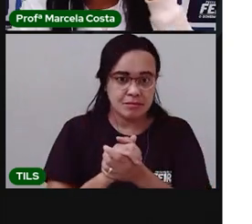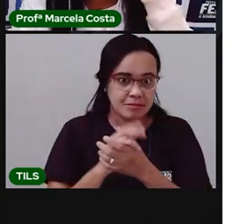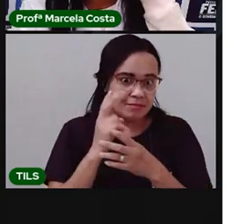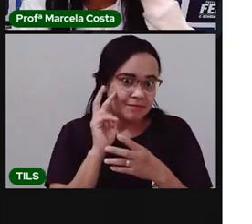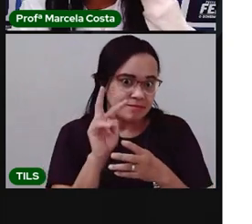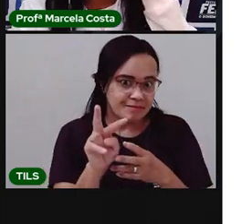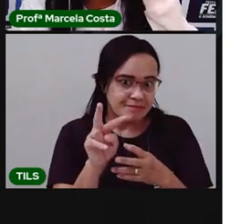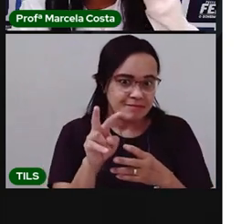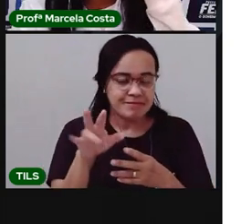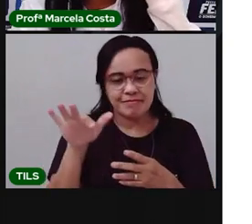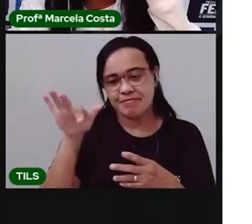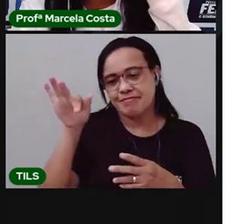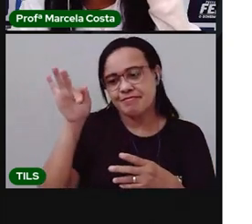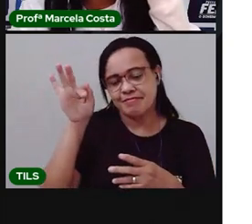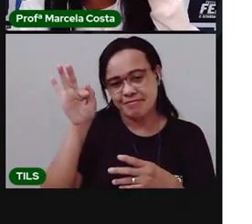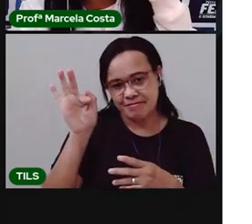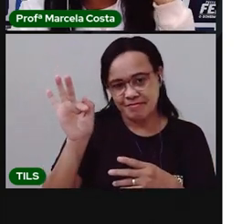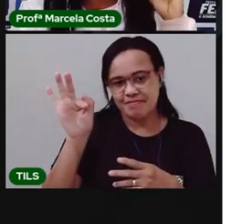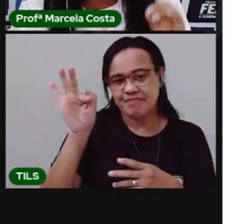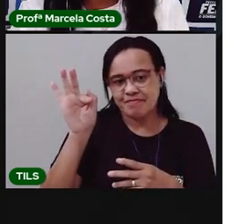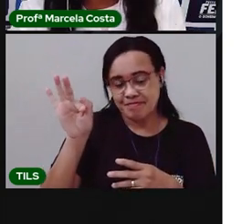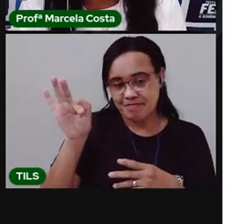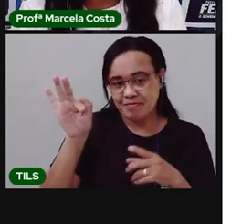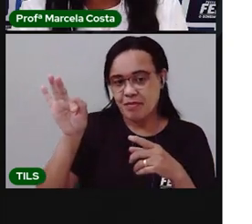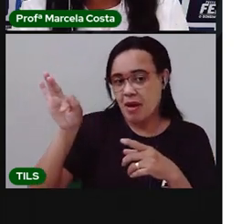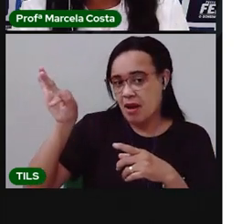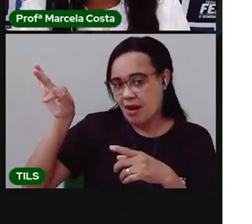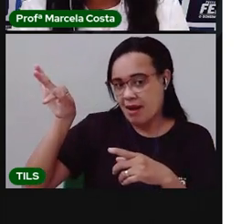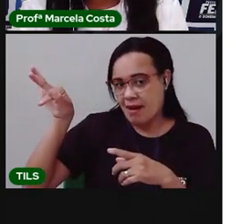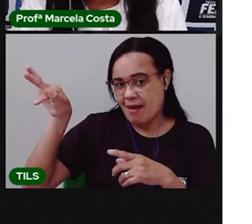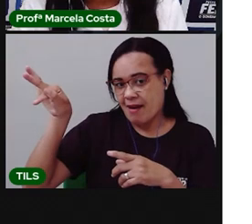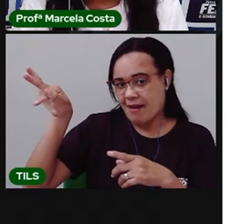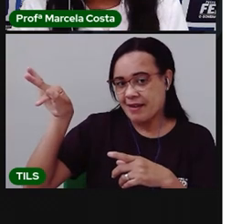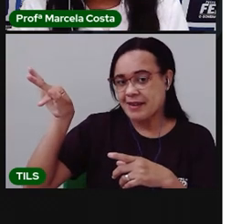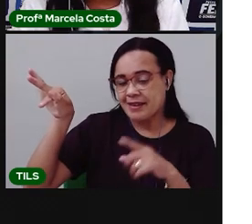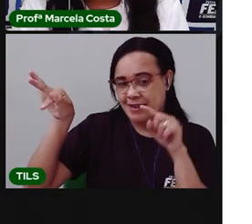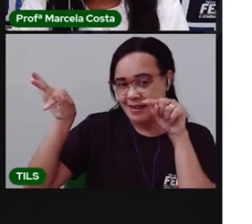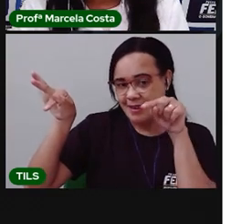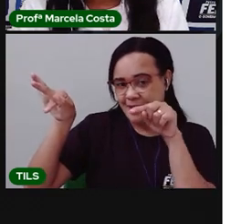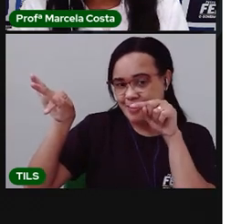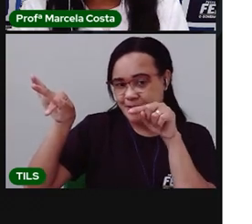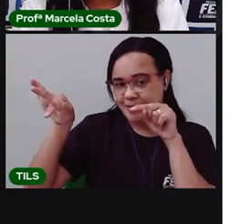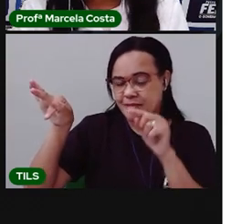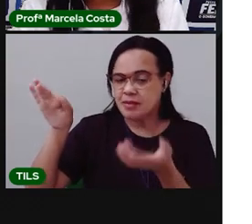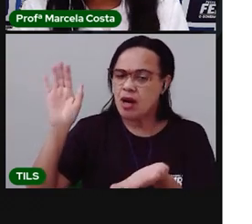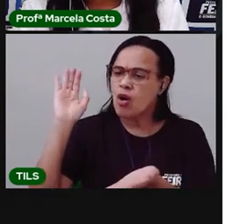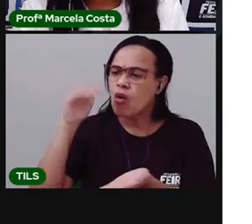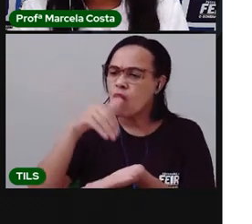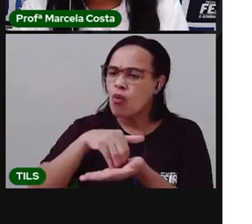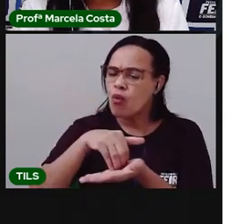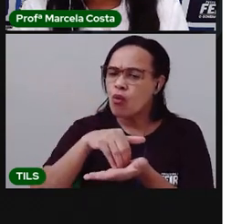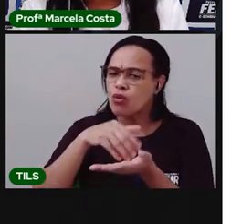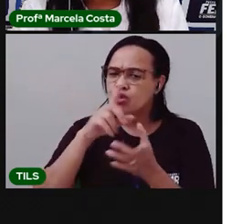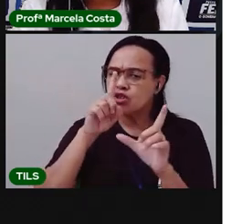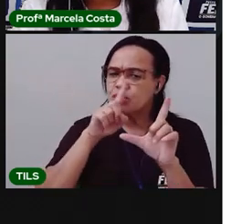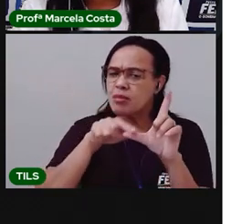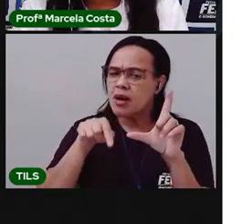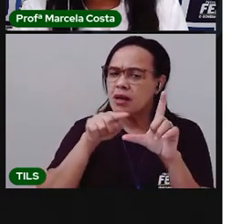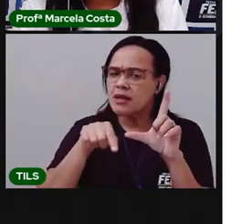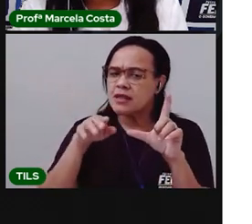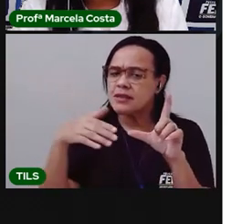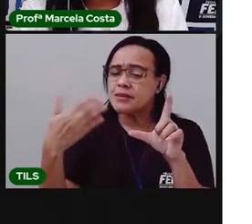Olha, a letra F. E a última palavra? achar a última letra.